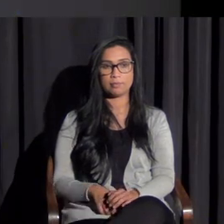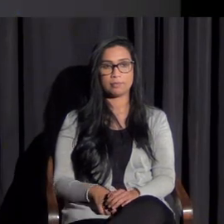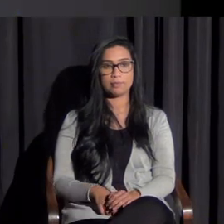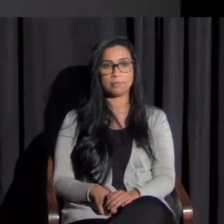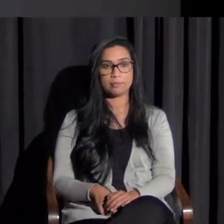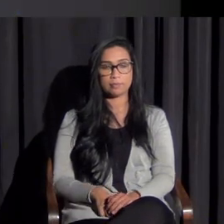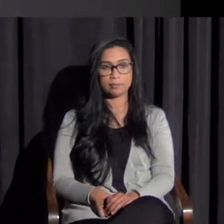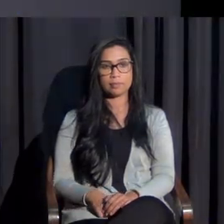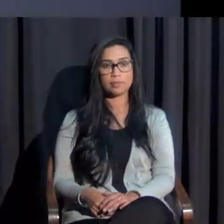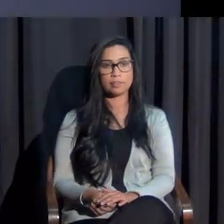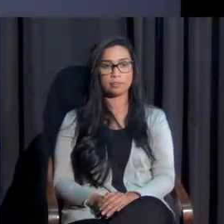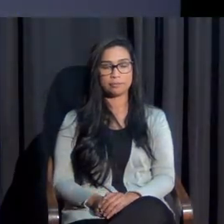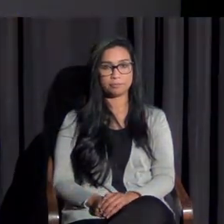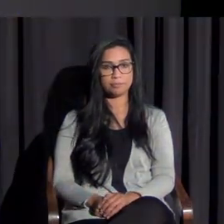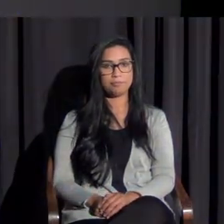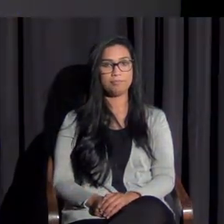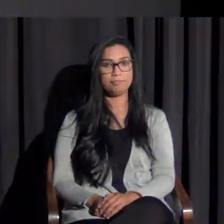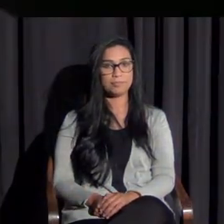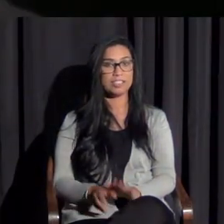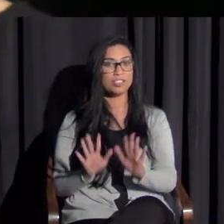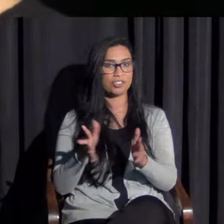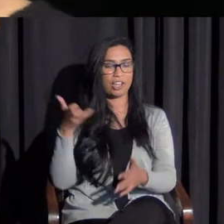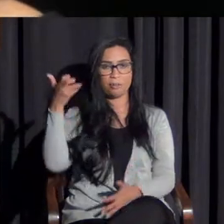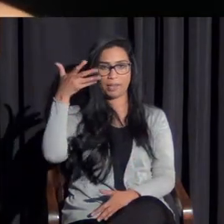Acho que aqui já dá para começar uma conversa, né?